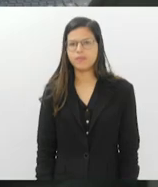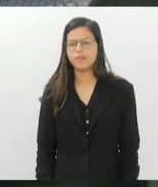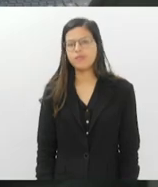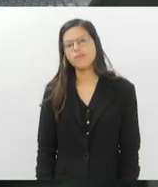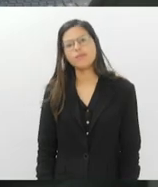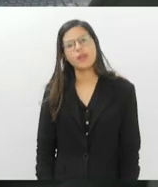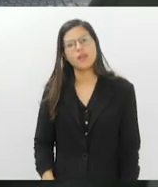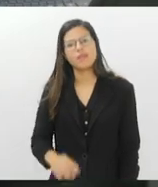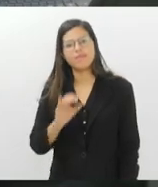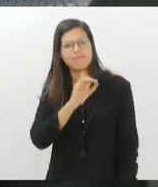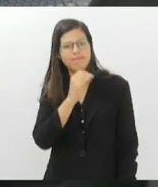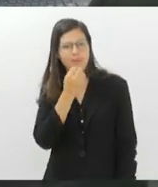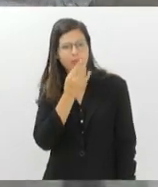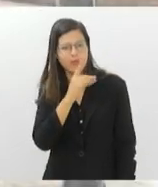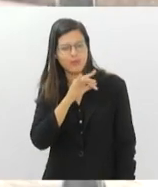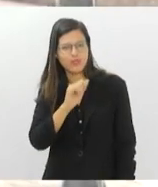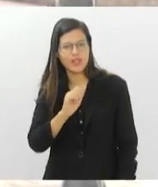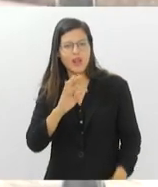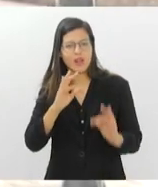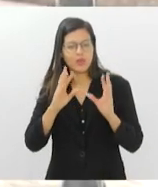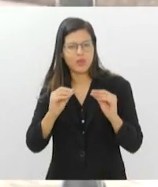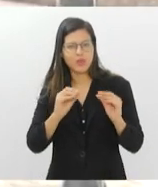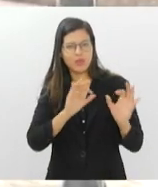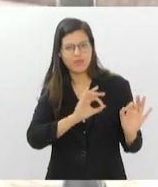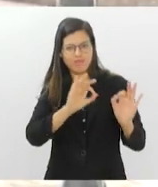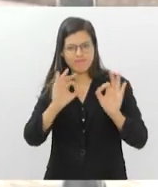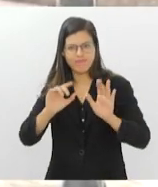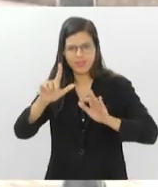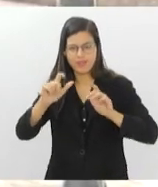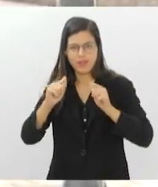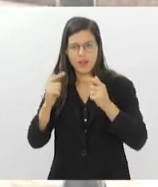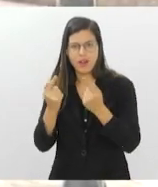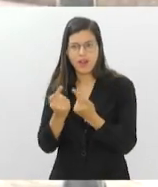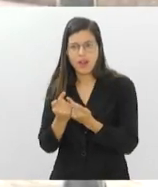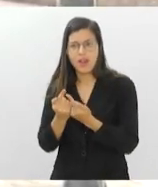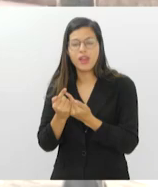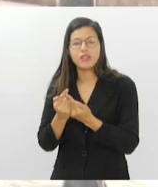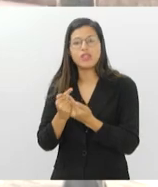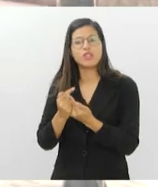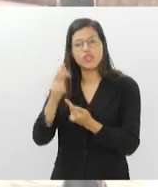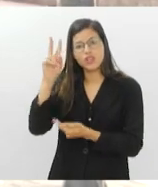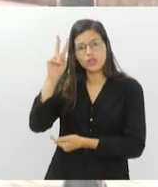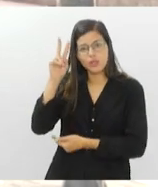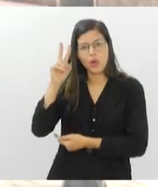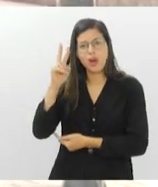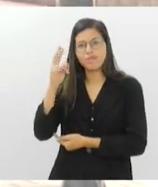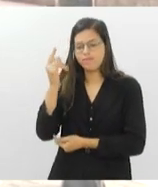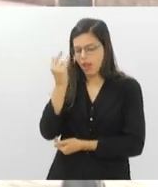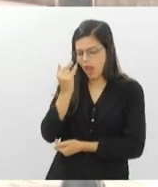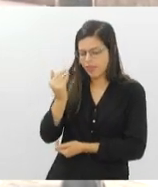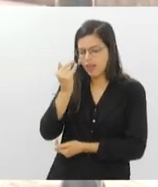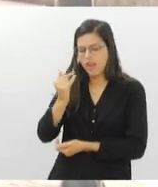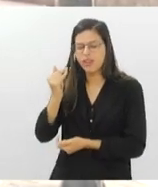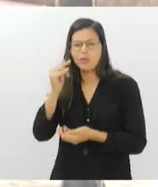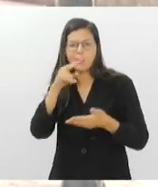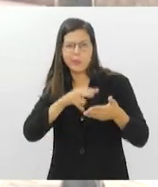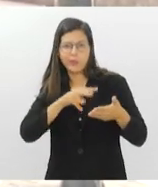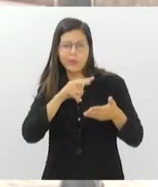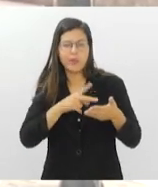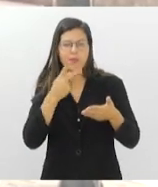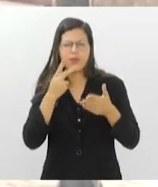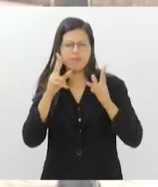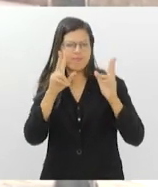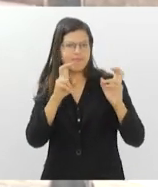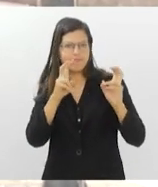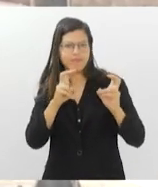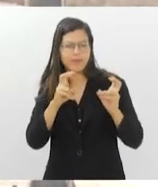Olá, Vicente, bom dia para você, bom dia a todos que acompanham a TV Alerj, biografias que têm atraído cada vez mais leitores, né? E para falar sobre um pouquinho sobre esse tema conosco essa